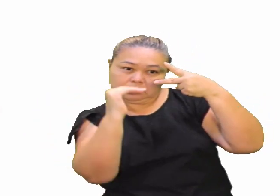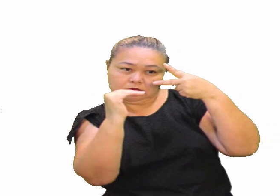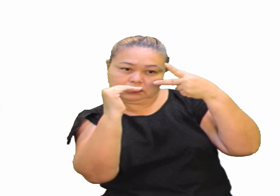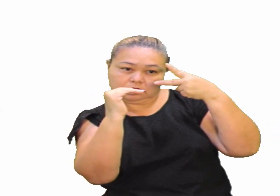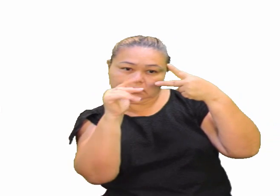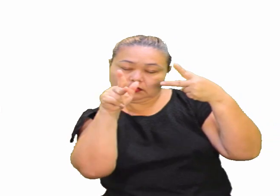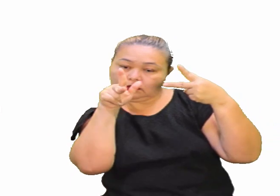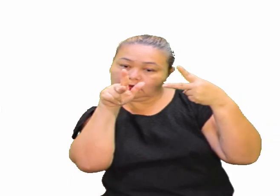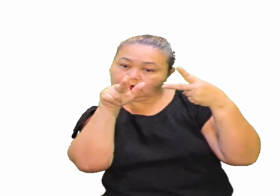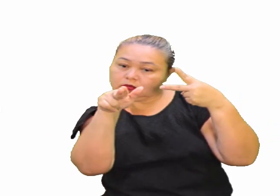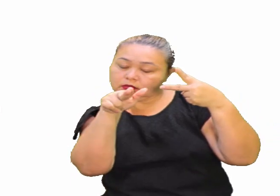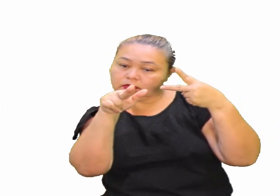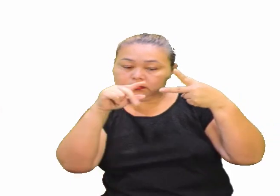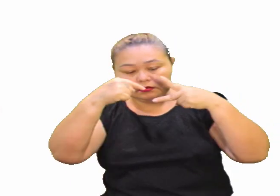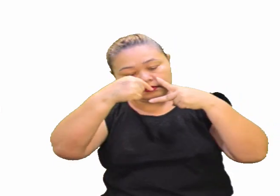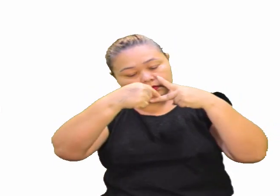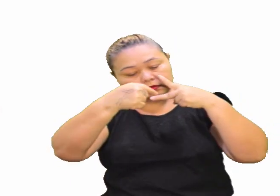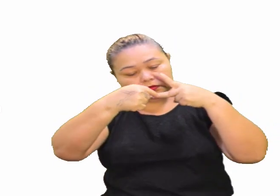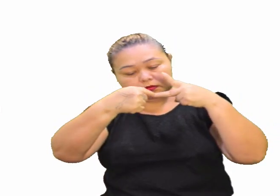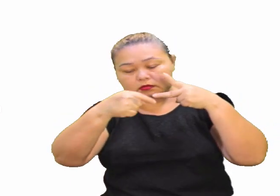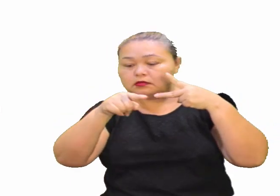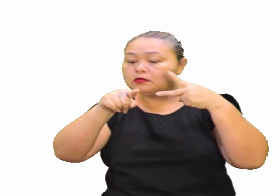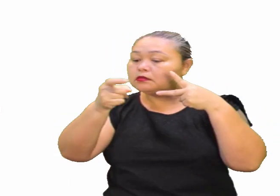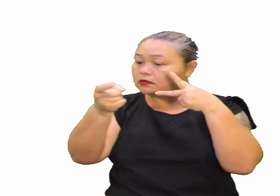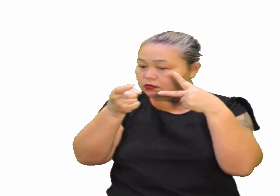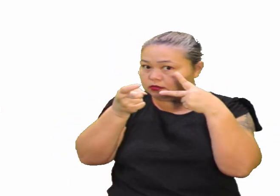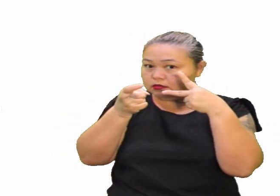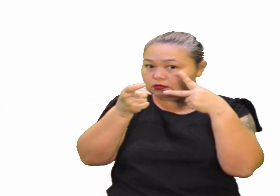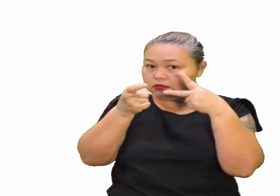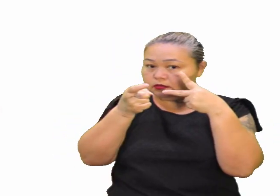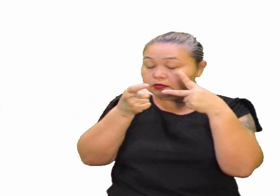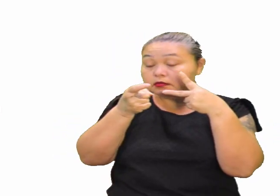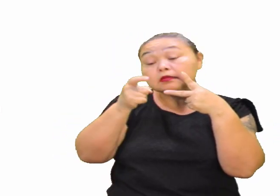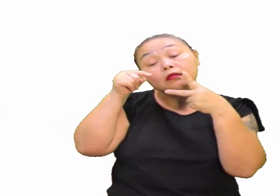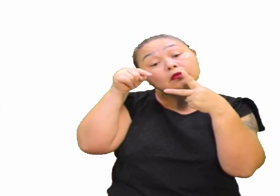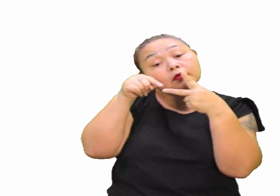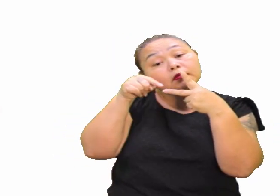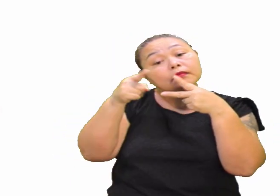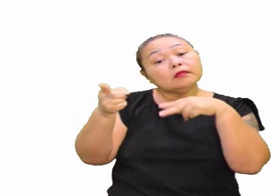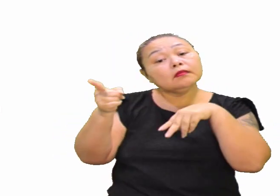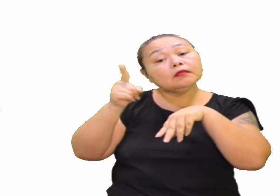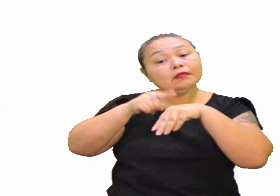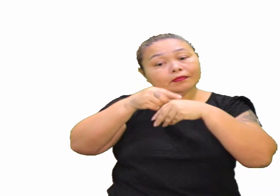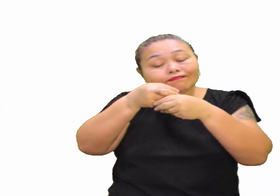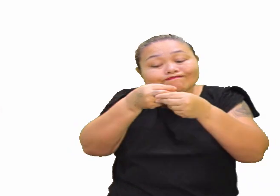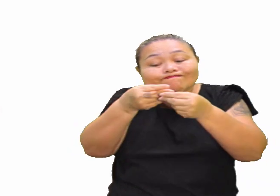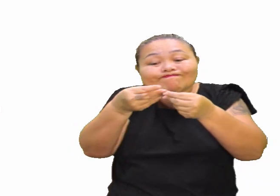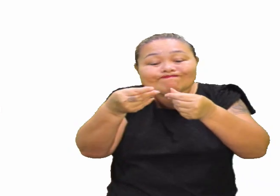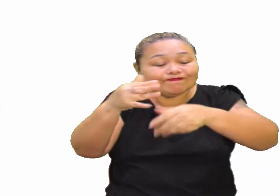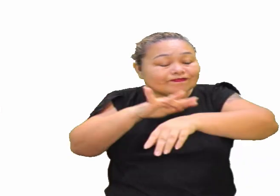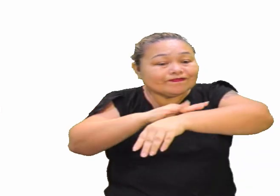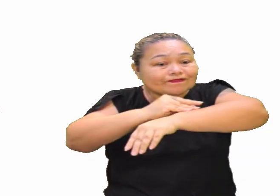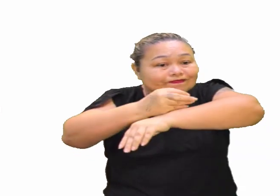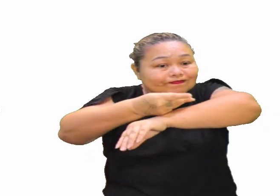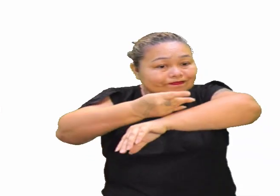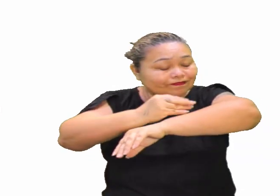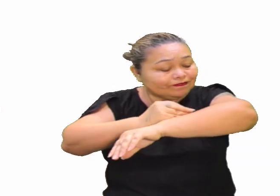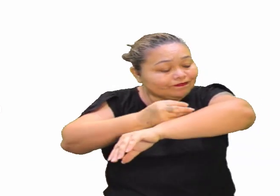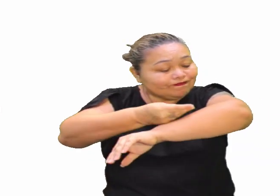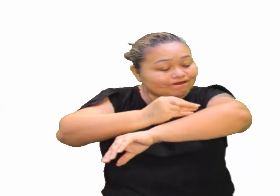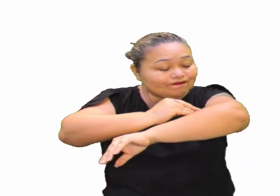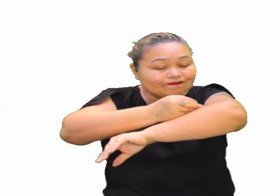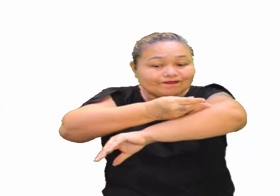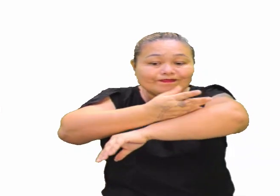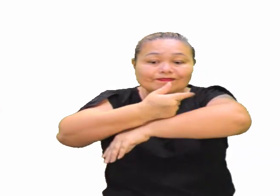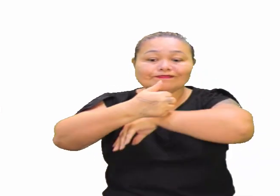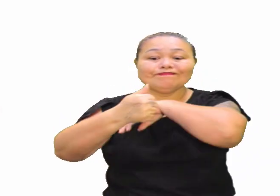cromossomo, sendo ou podendo estar em cromossomo distinto. O texto traz referência